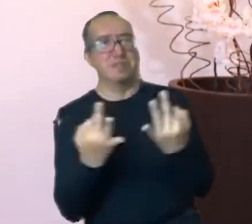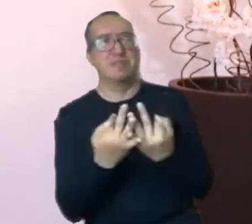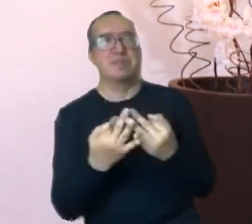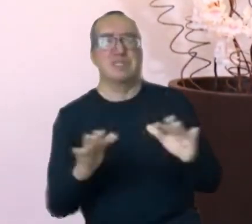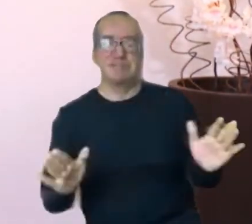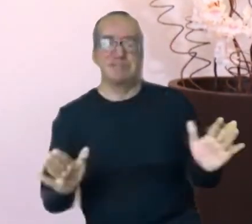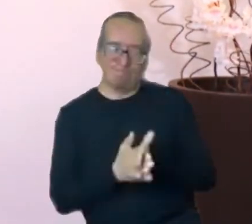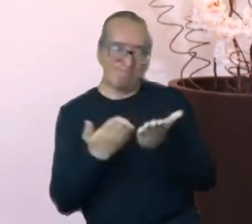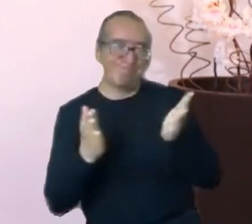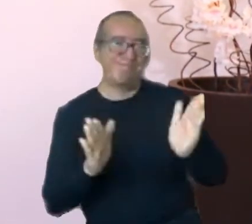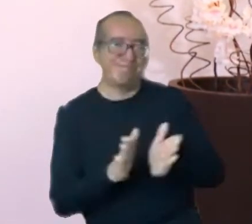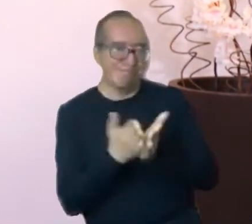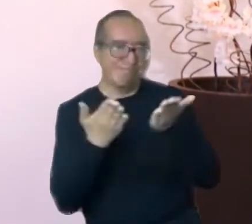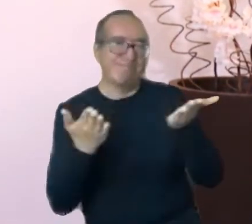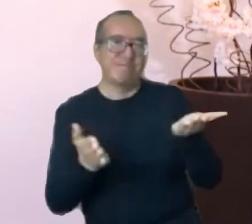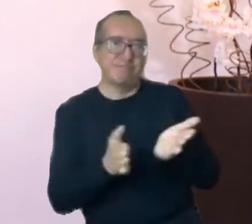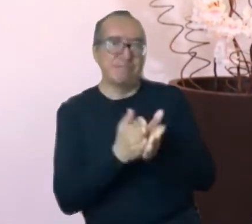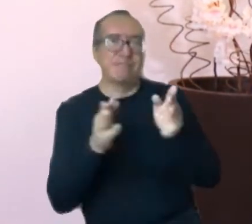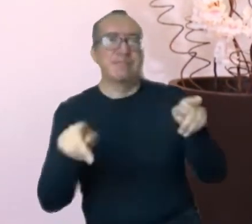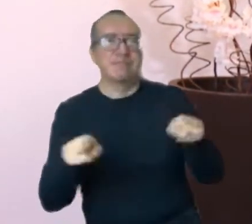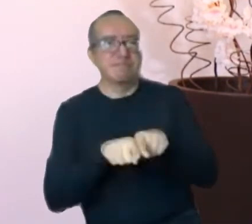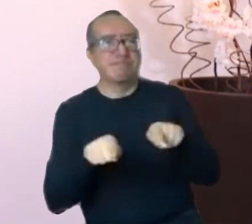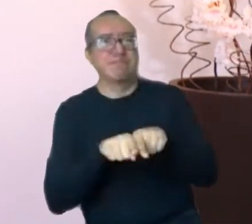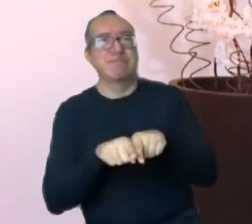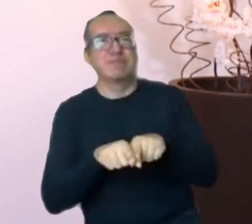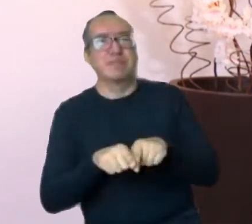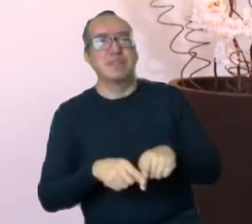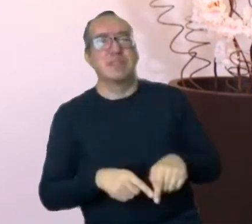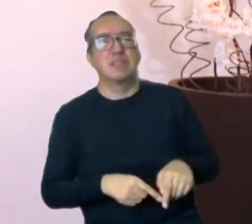3.665 municípios brasileiros.